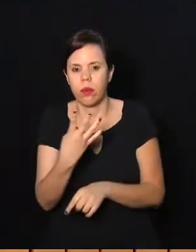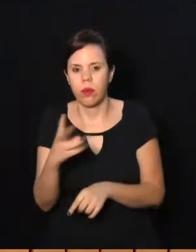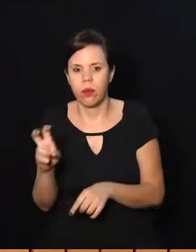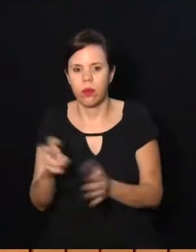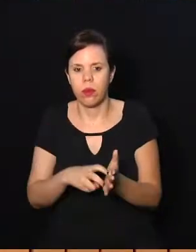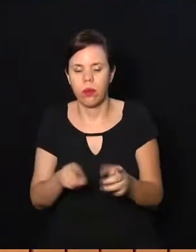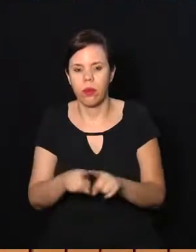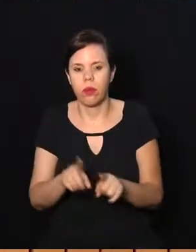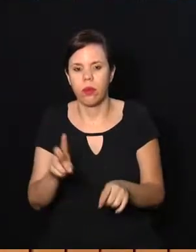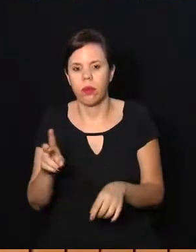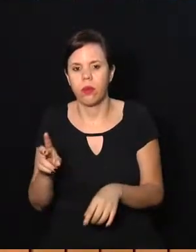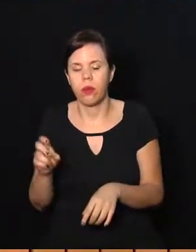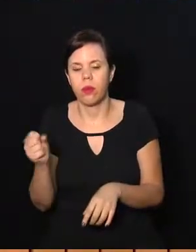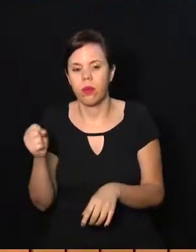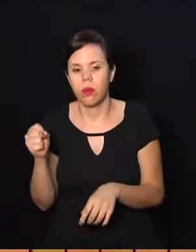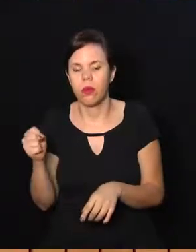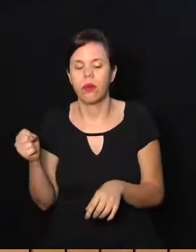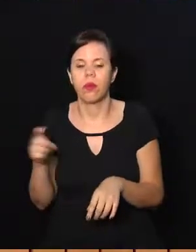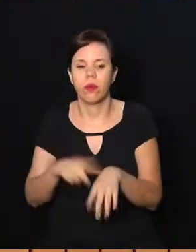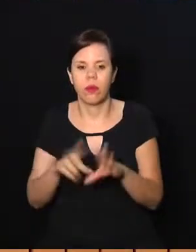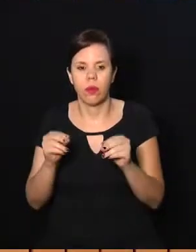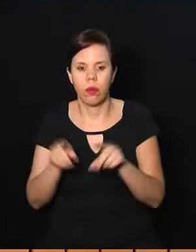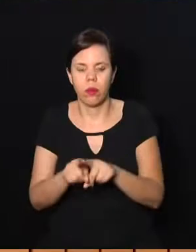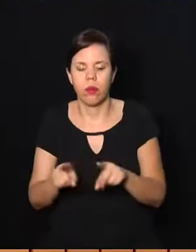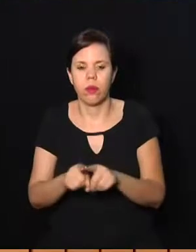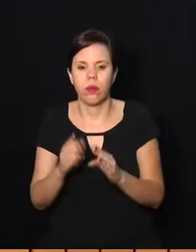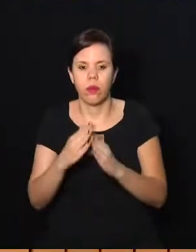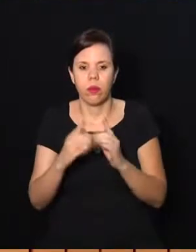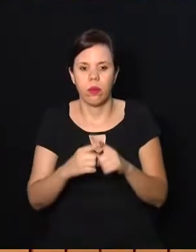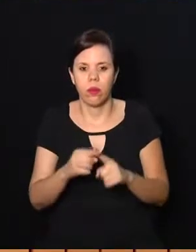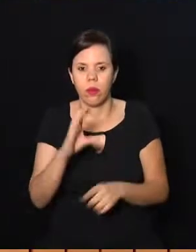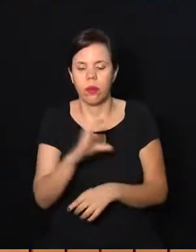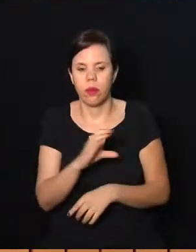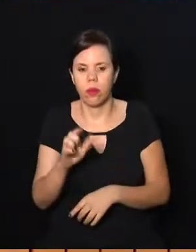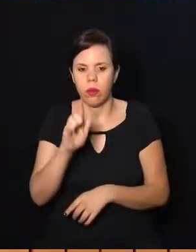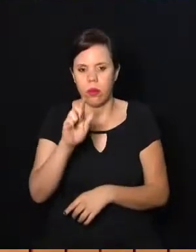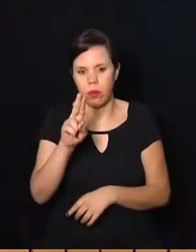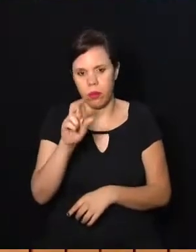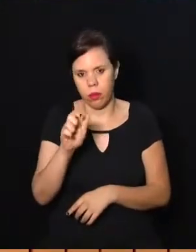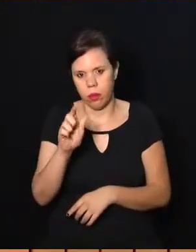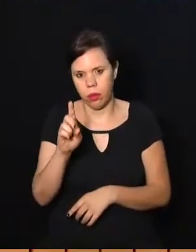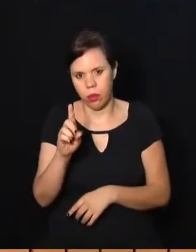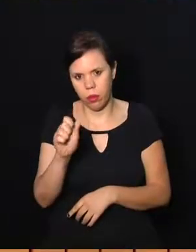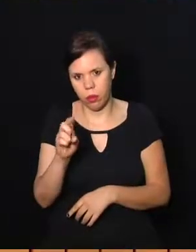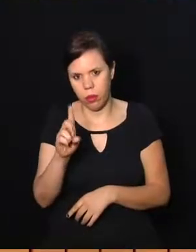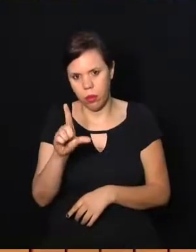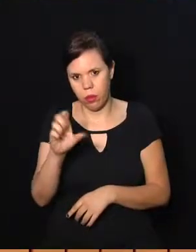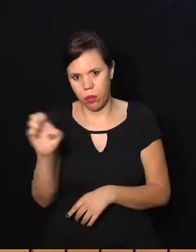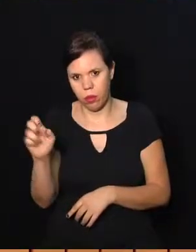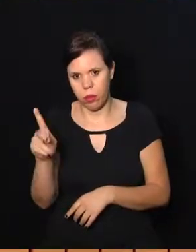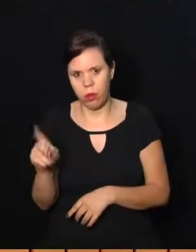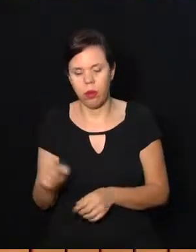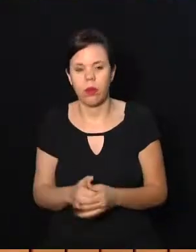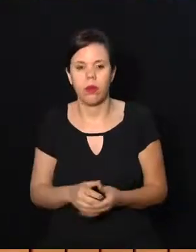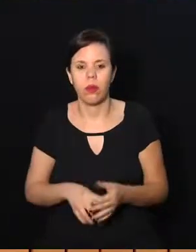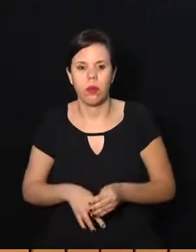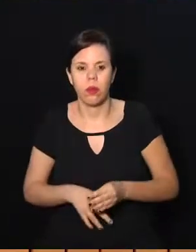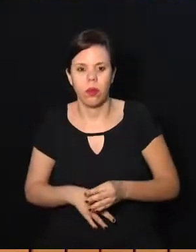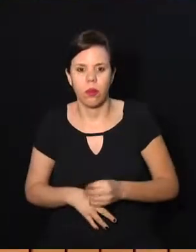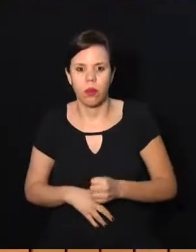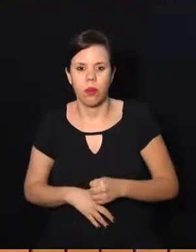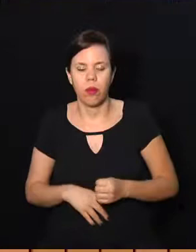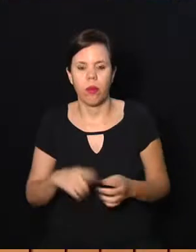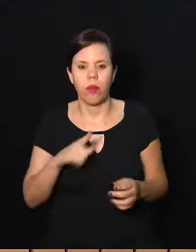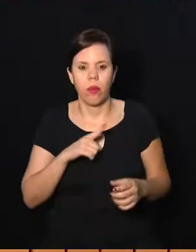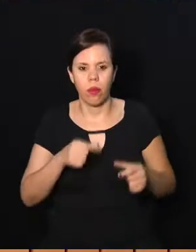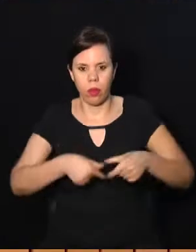às 20 horas na Igreja Nossa Senhora de Guadalupe. Para quem não sabe, a aparição de Nossa Senhora de Guadalupe tem uma fita preta na